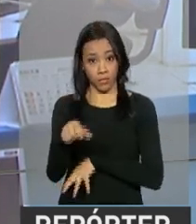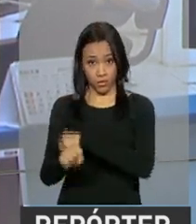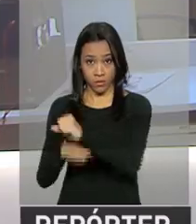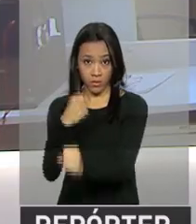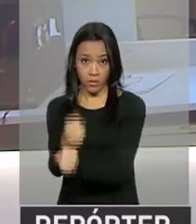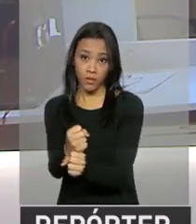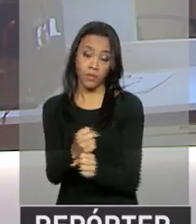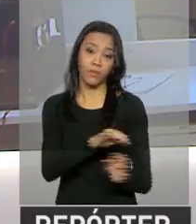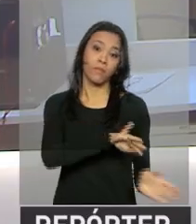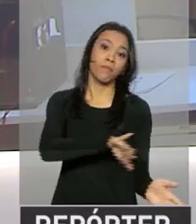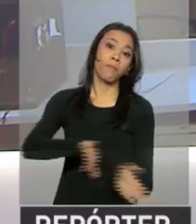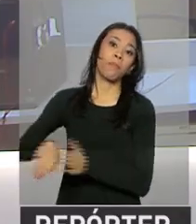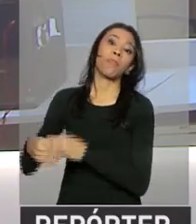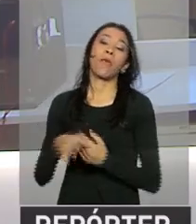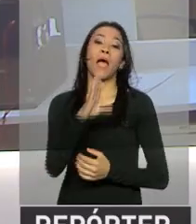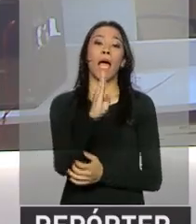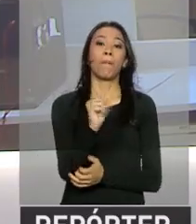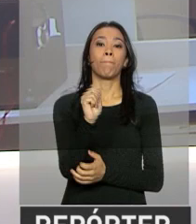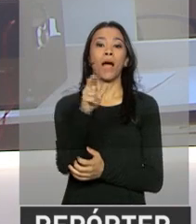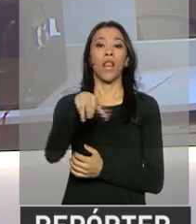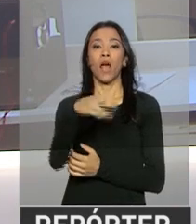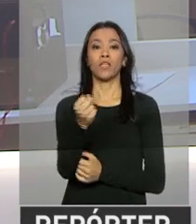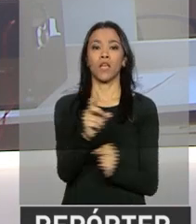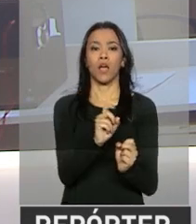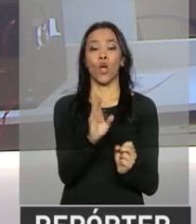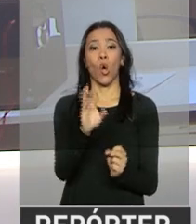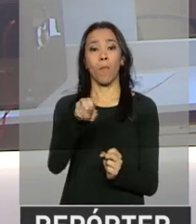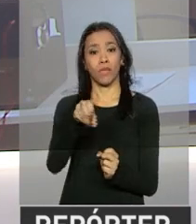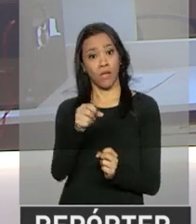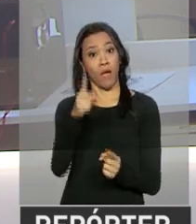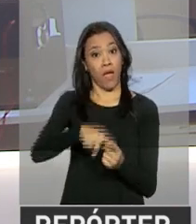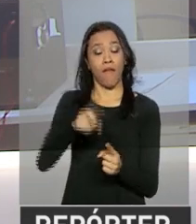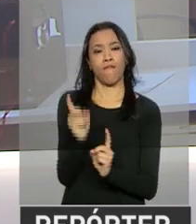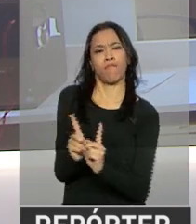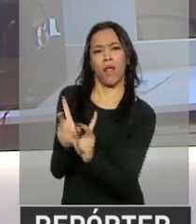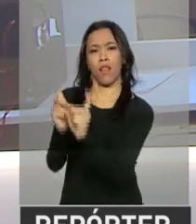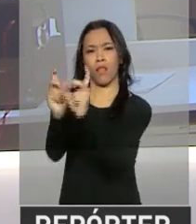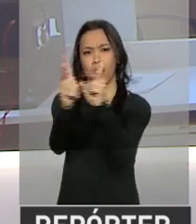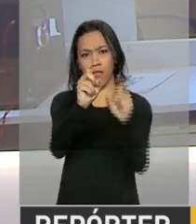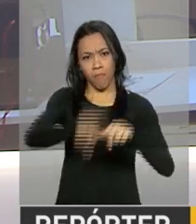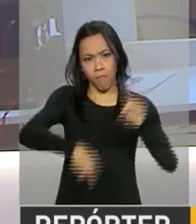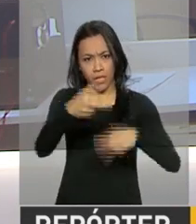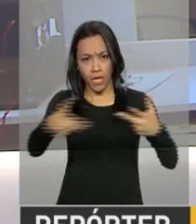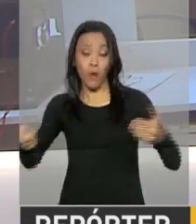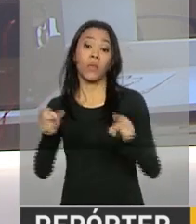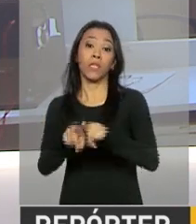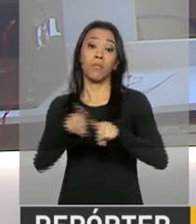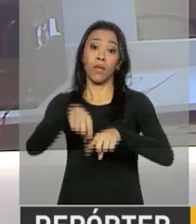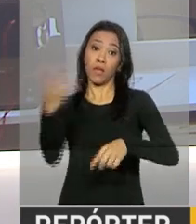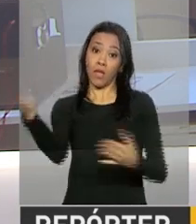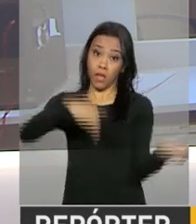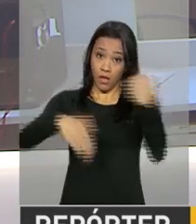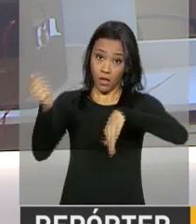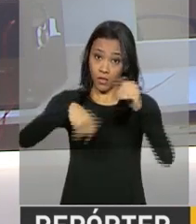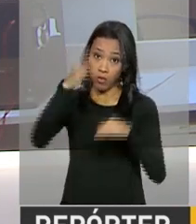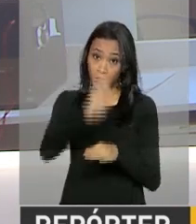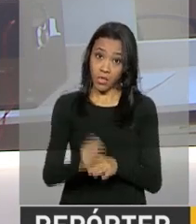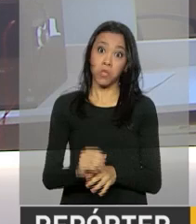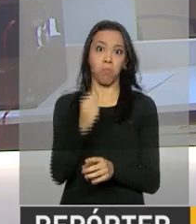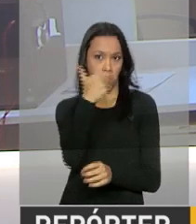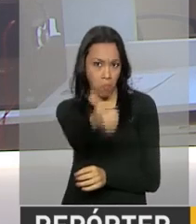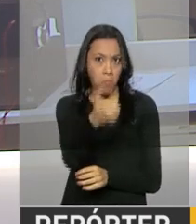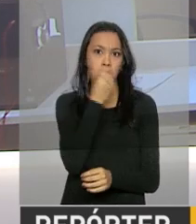ano a balança comercial brasileira que é a diferença entre exportações e importações registrou o saldo positivo de